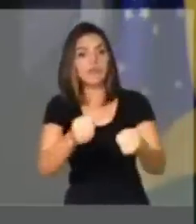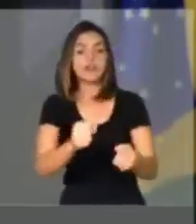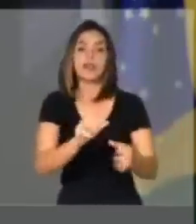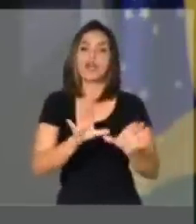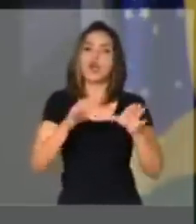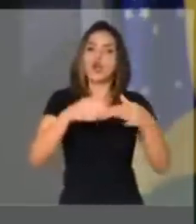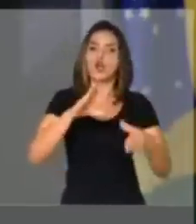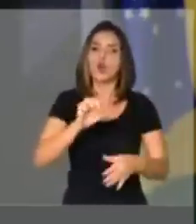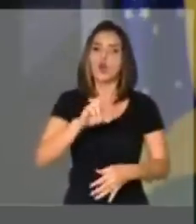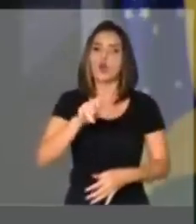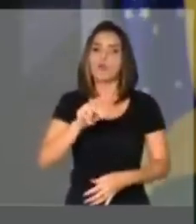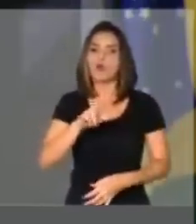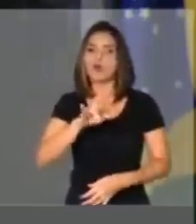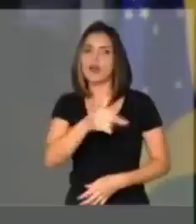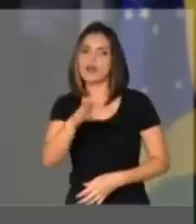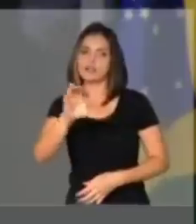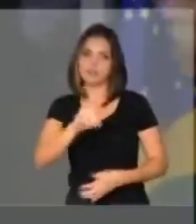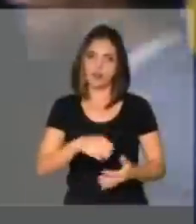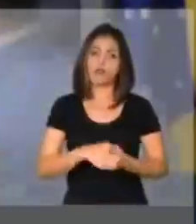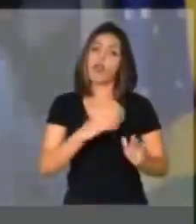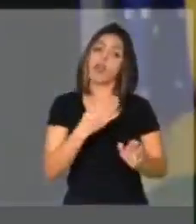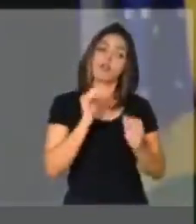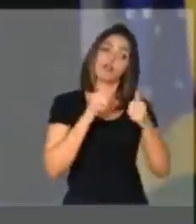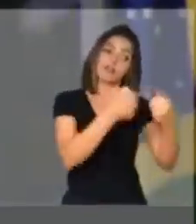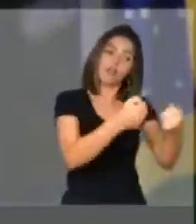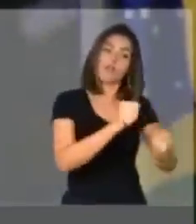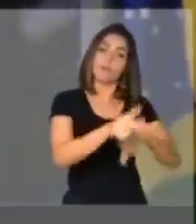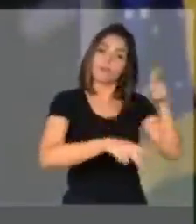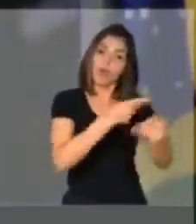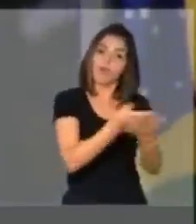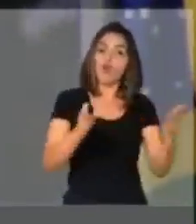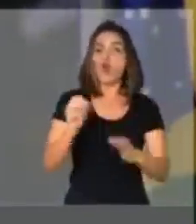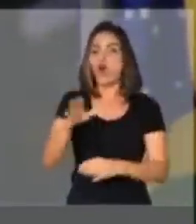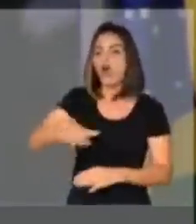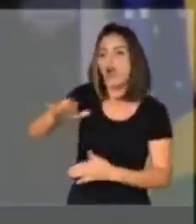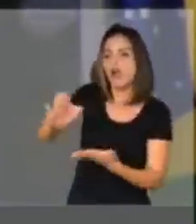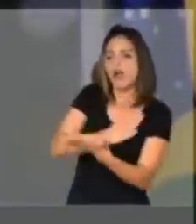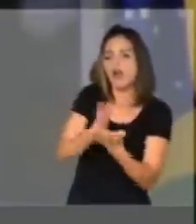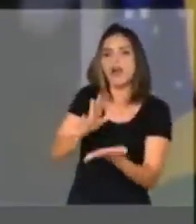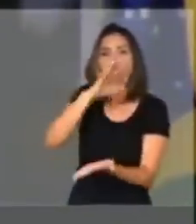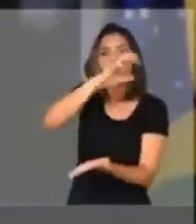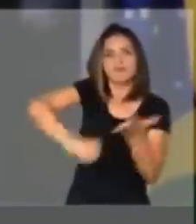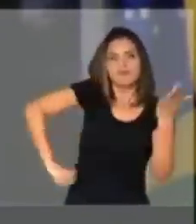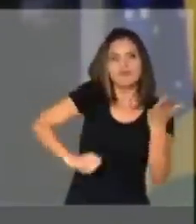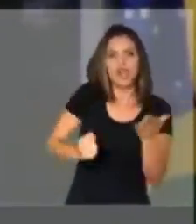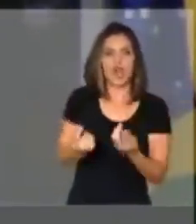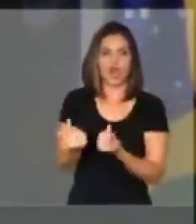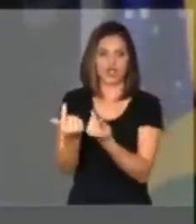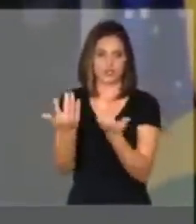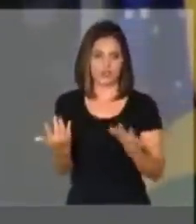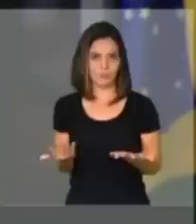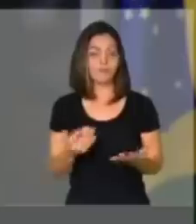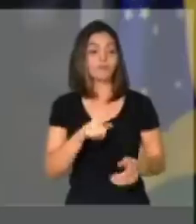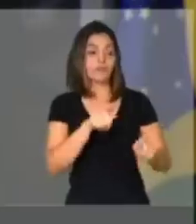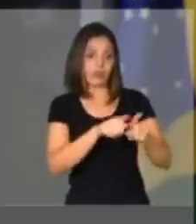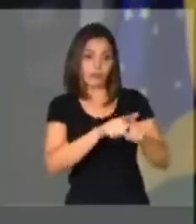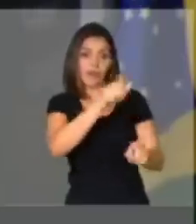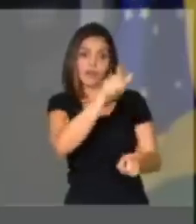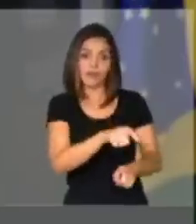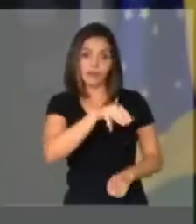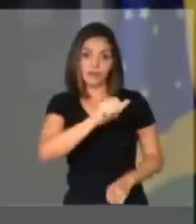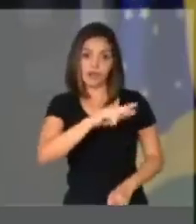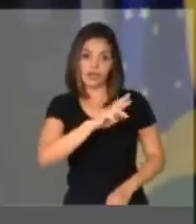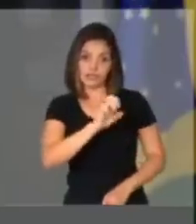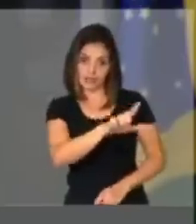interesse público ou defender que determinadas corporações sequestrem pedaços do orçamento. E relembrando, assim como o deputado Marcel Van Hatten relembrou,